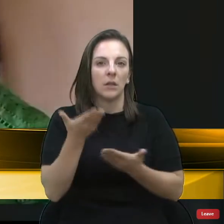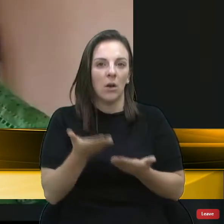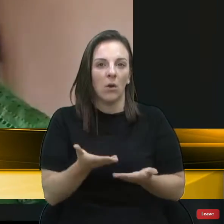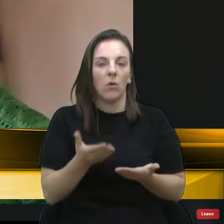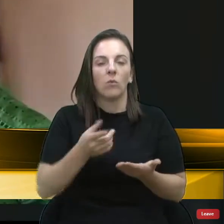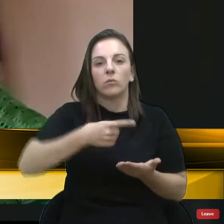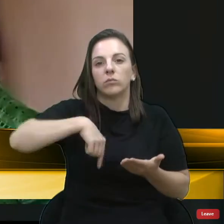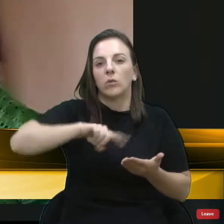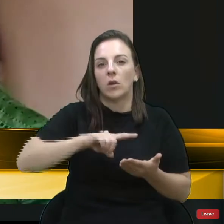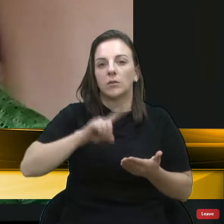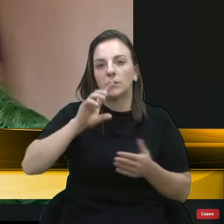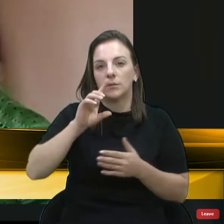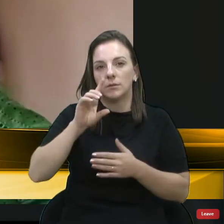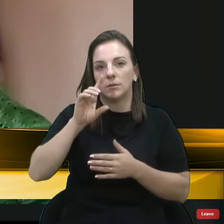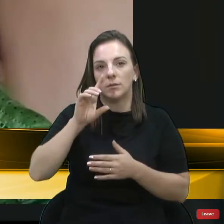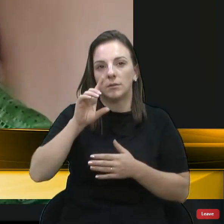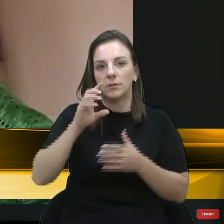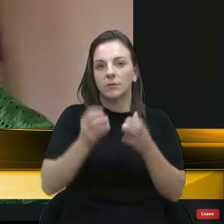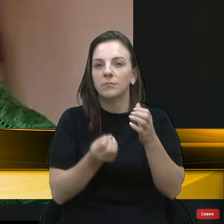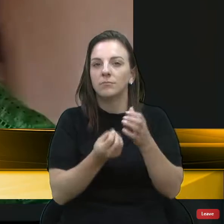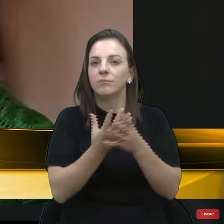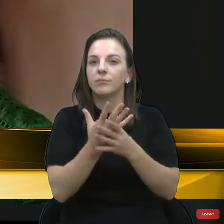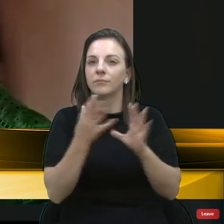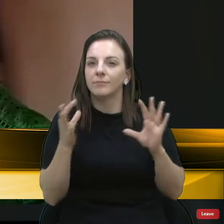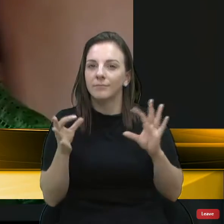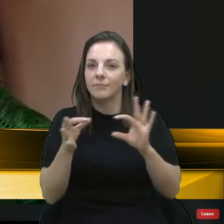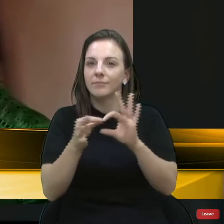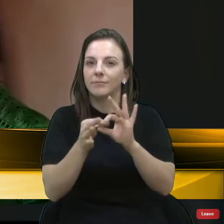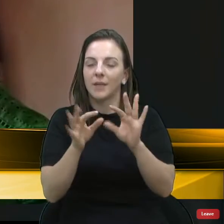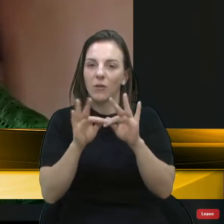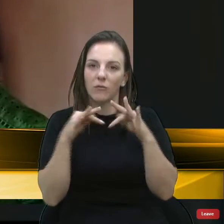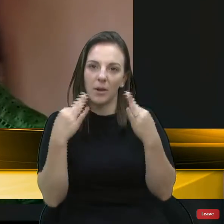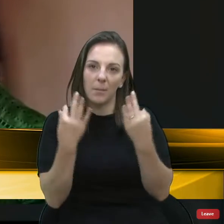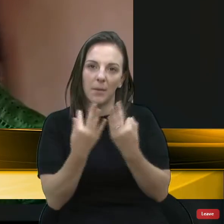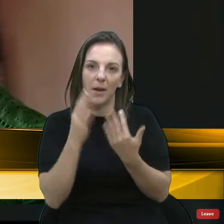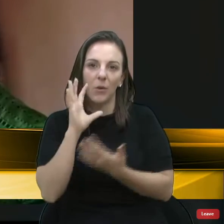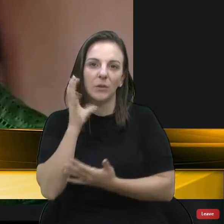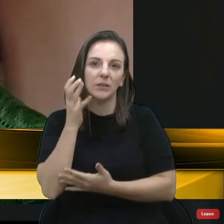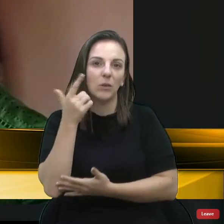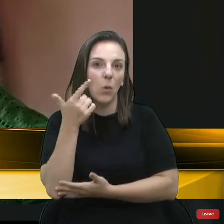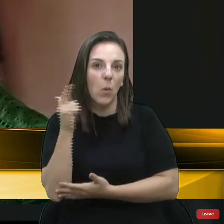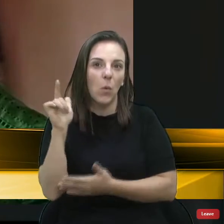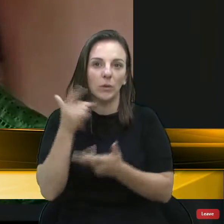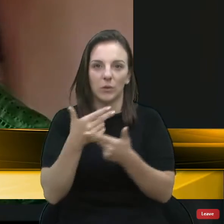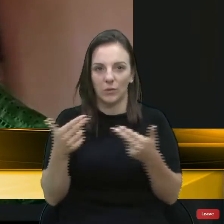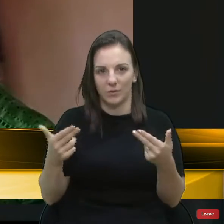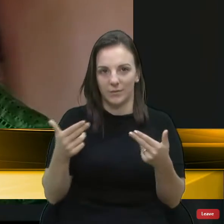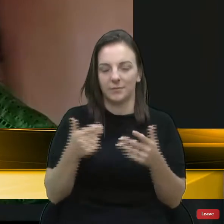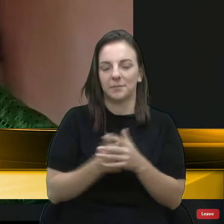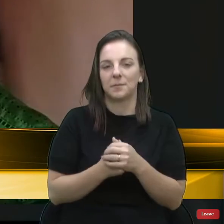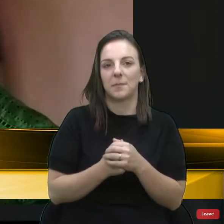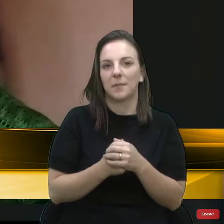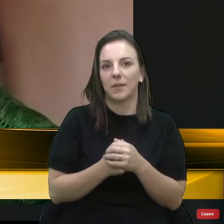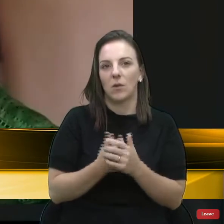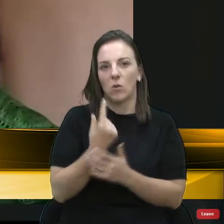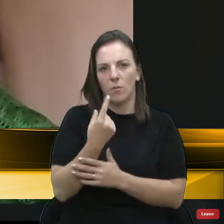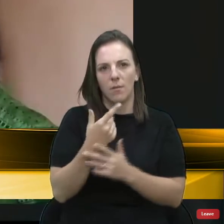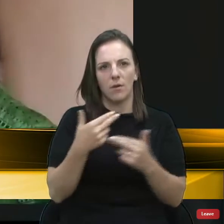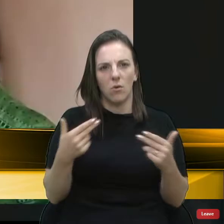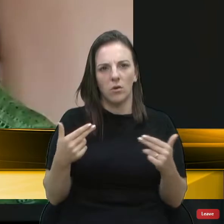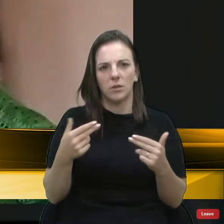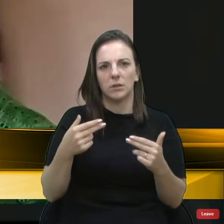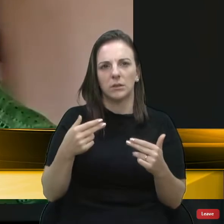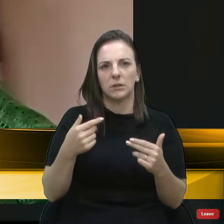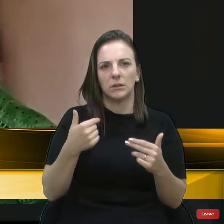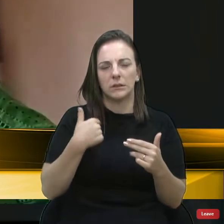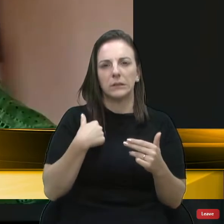um vínculo, então, com essas famílias e houveram outras situações, né, e uma dessas situações que nos chamou